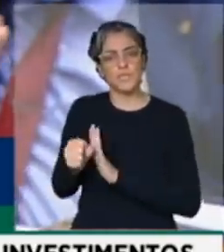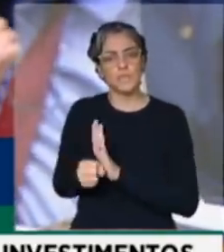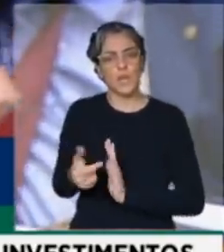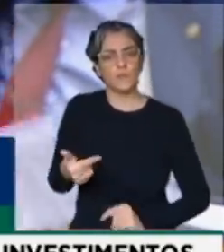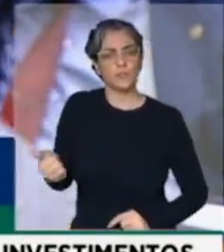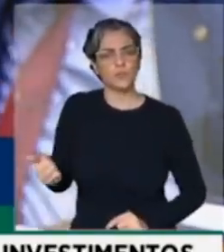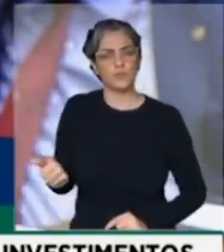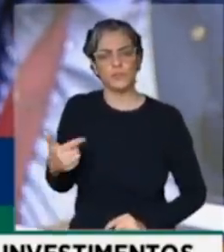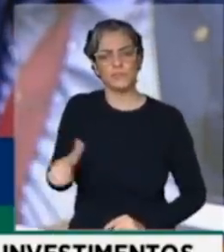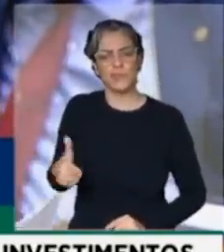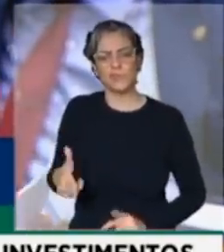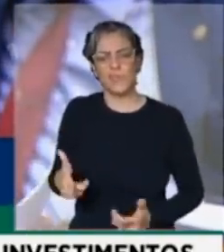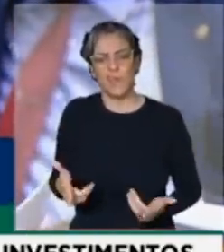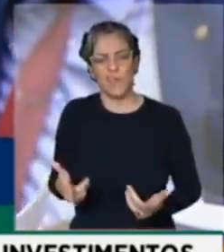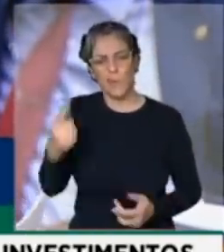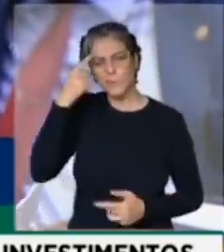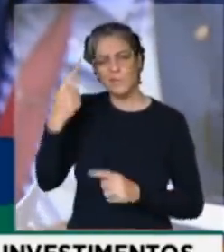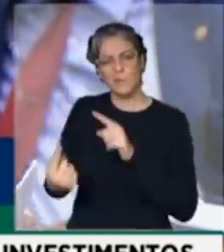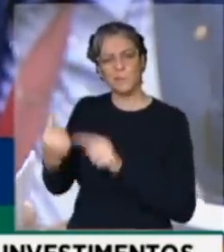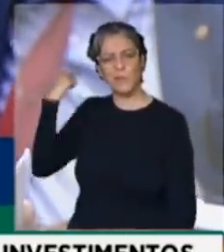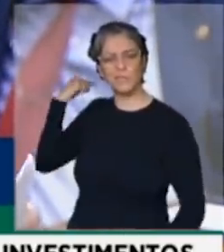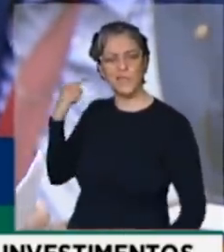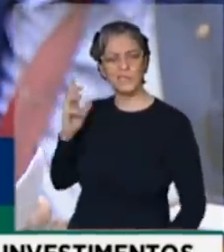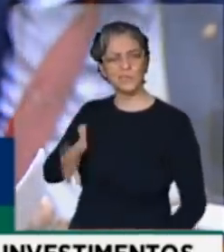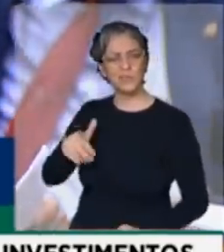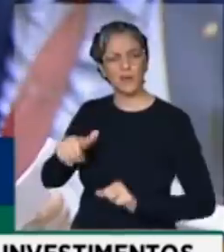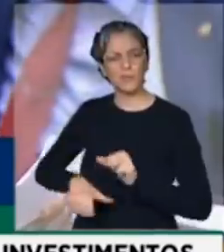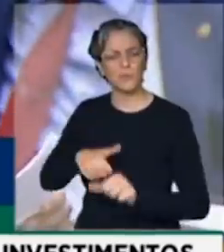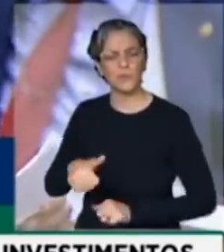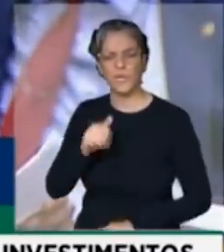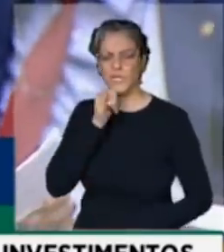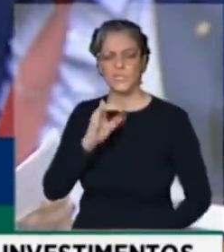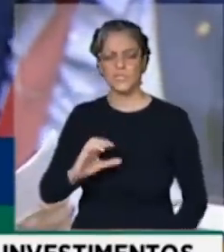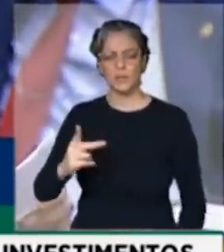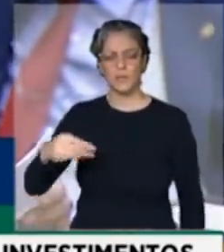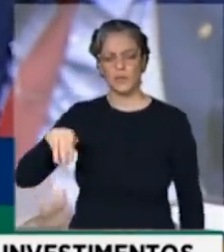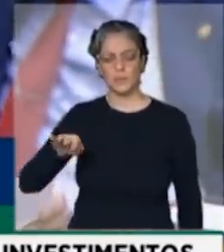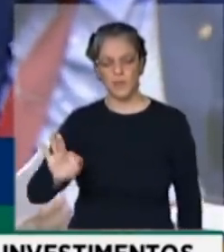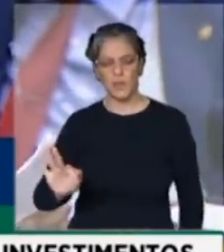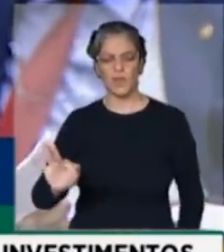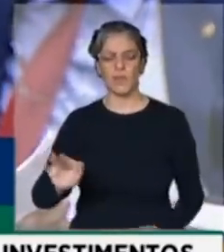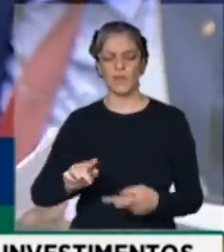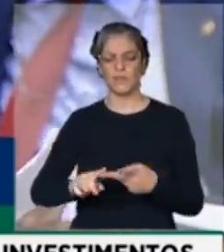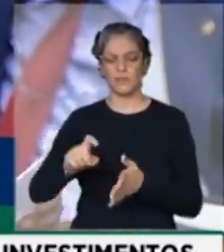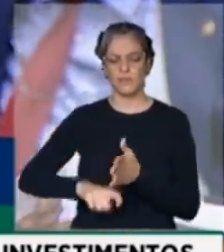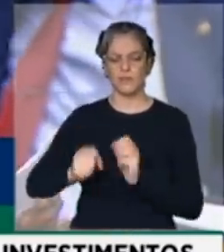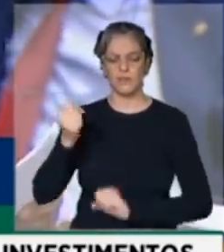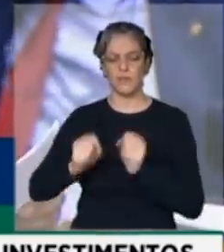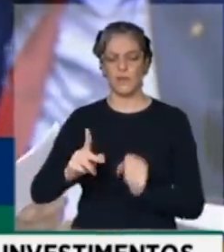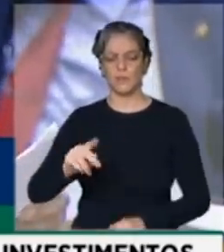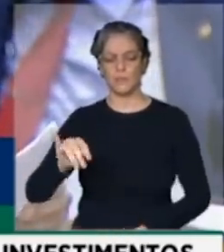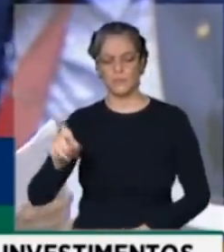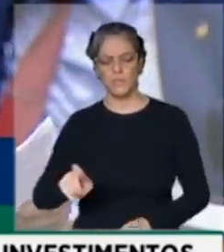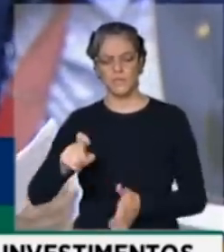tenha ideias, né, do passado já superadas, como CPMF, de oneração de indústria, taxação de PIX, taxação de